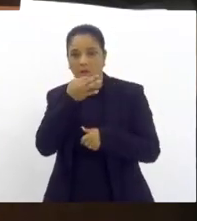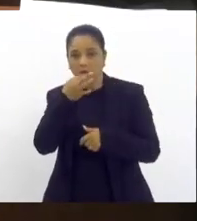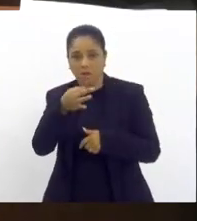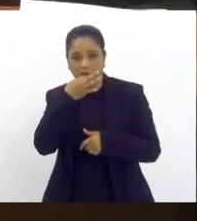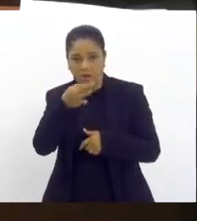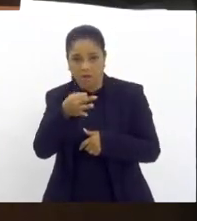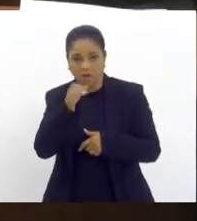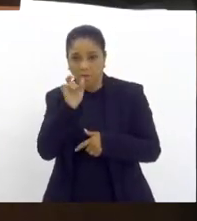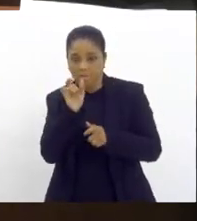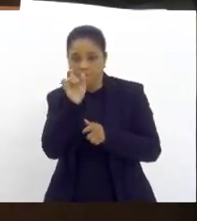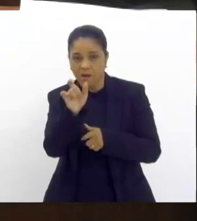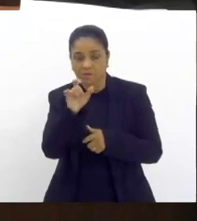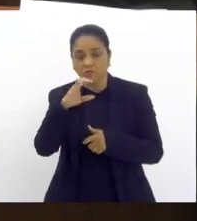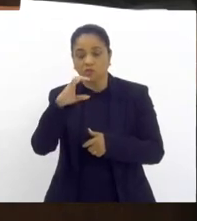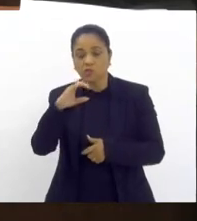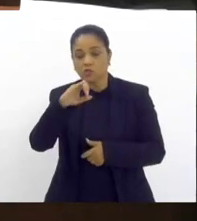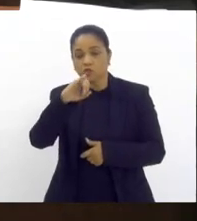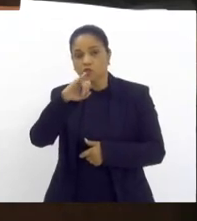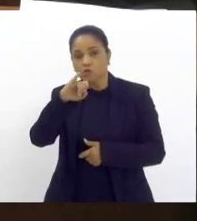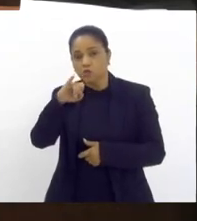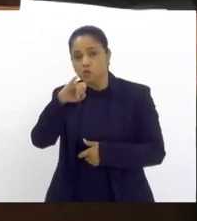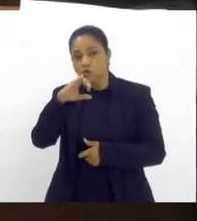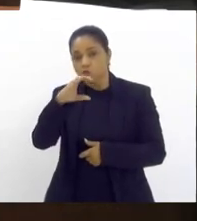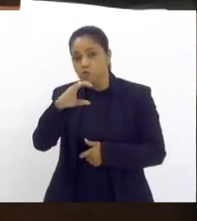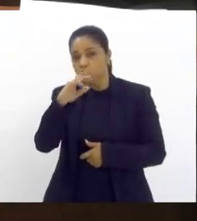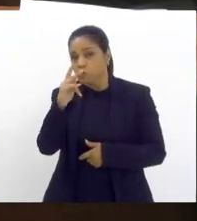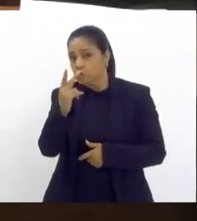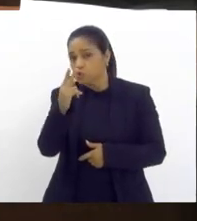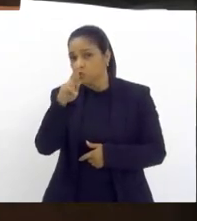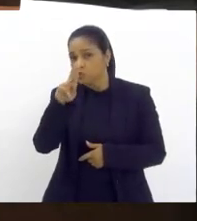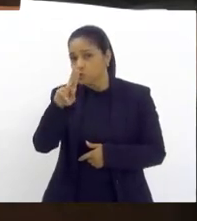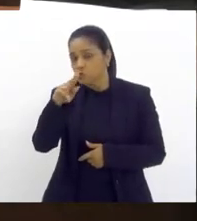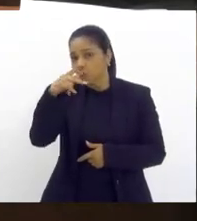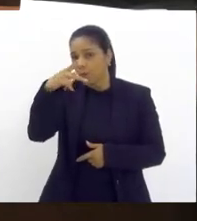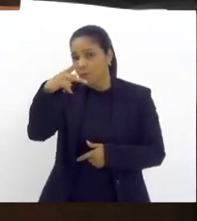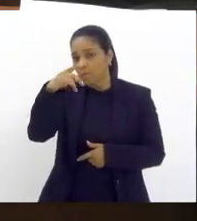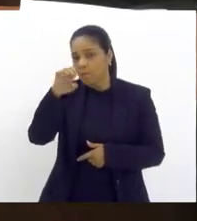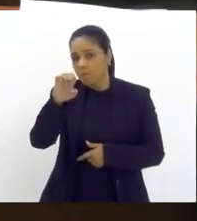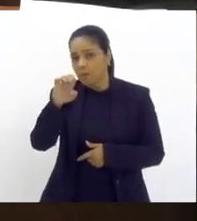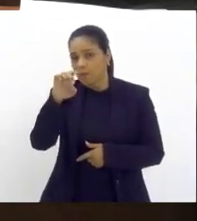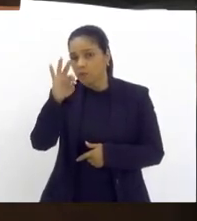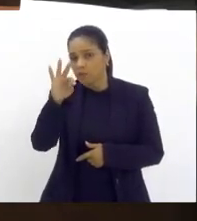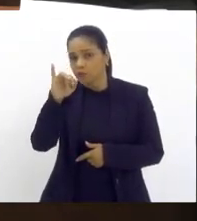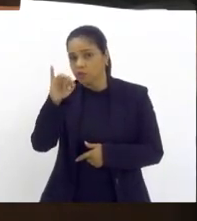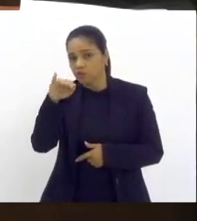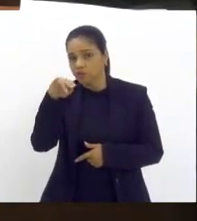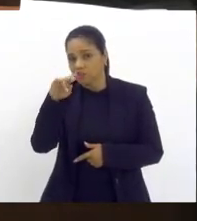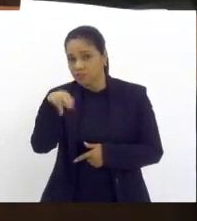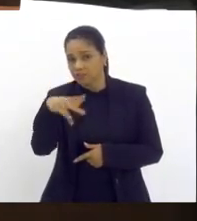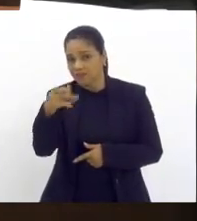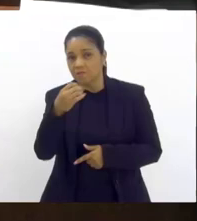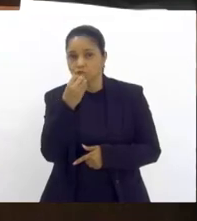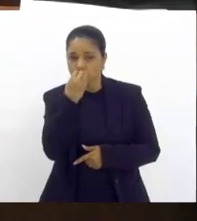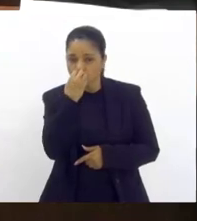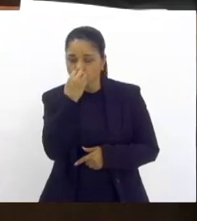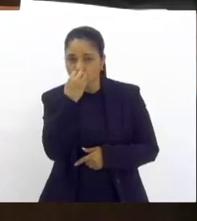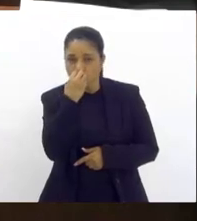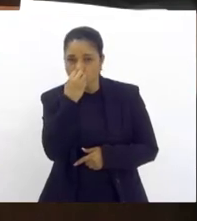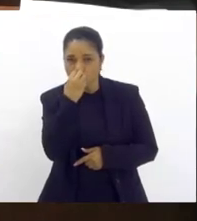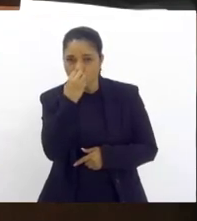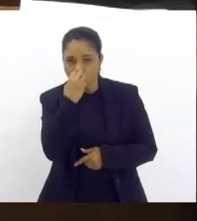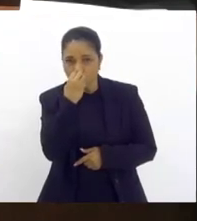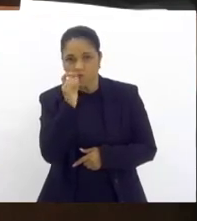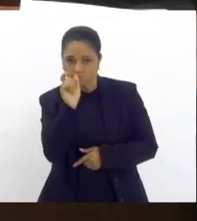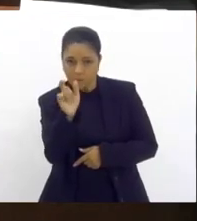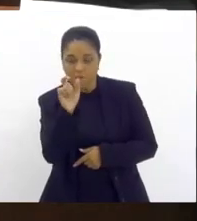nós levarmos para o tom pejorativo, e isso um repórter ontem da CNN explanou muito bem, quando se fala